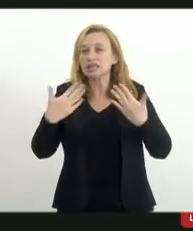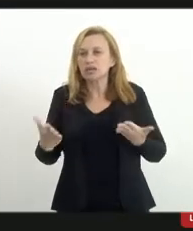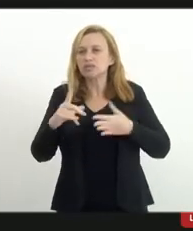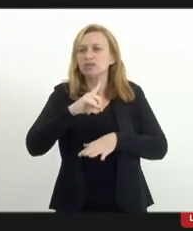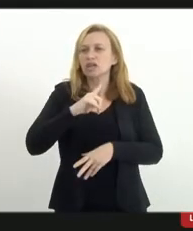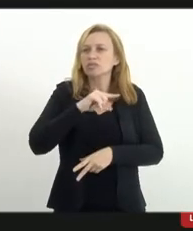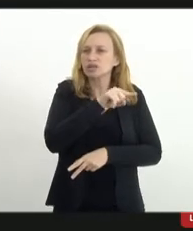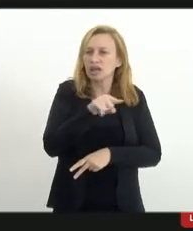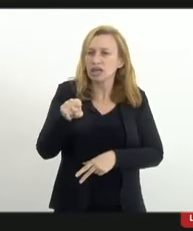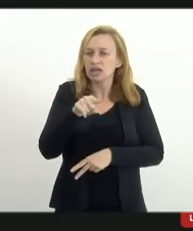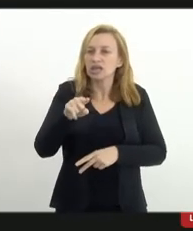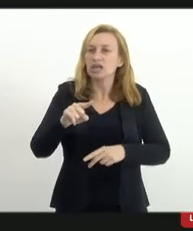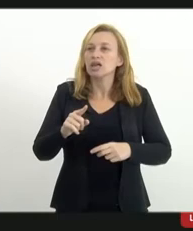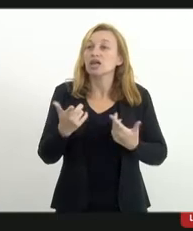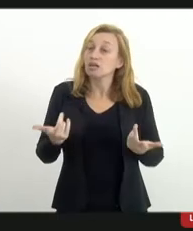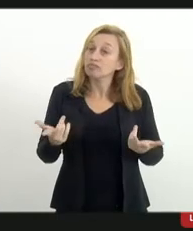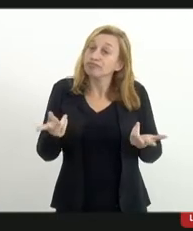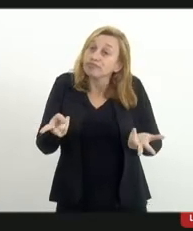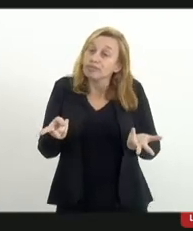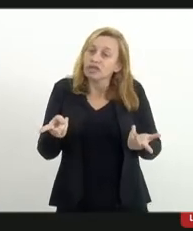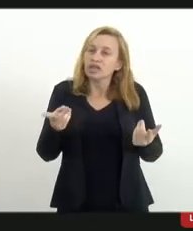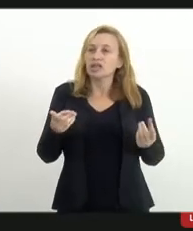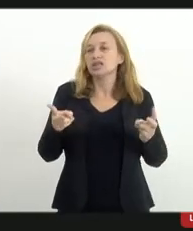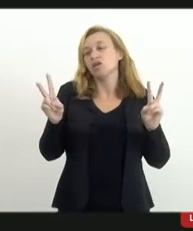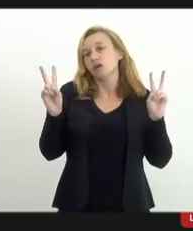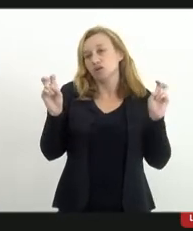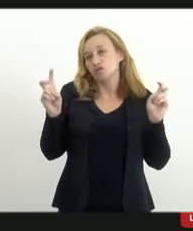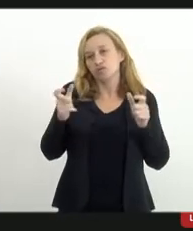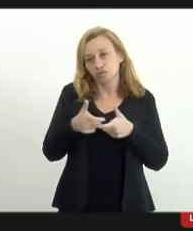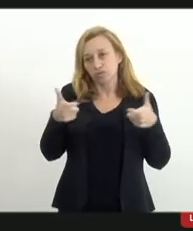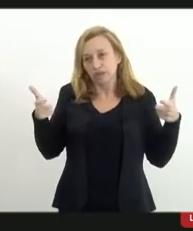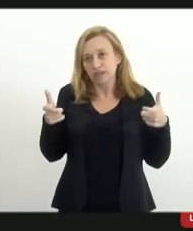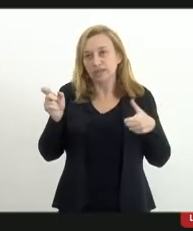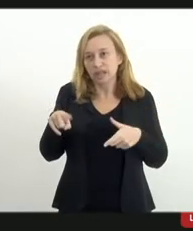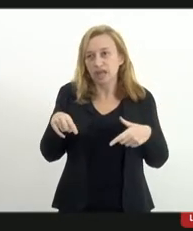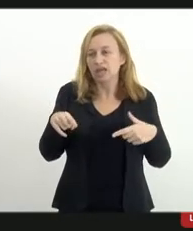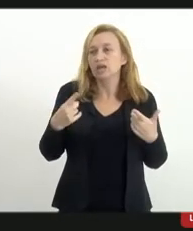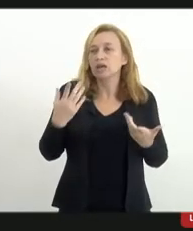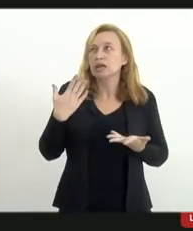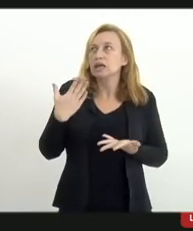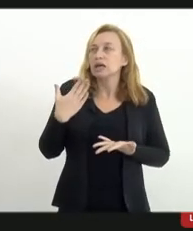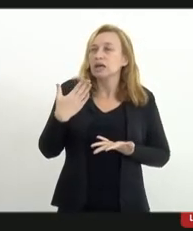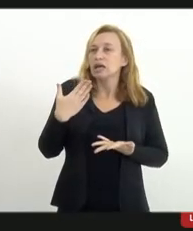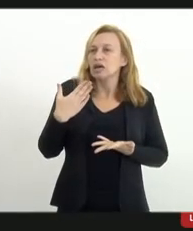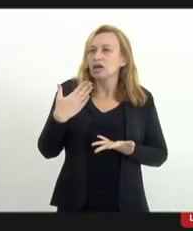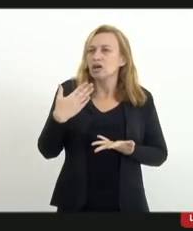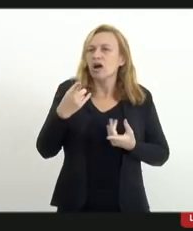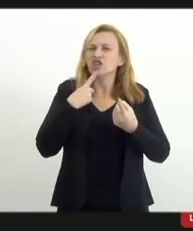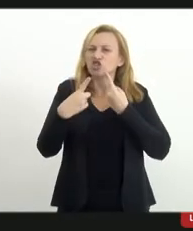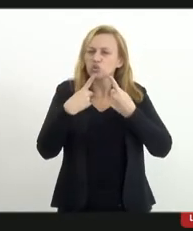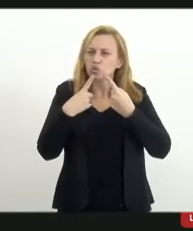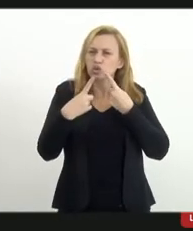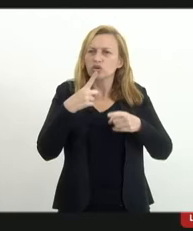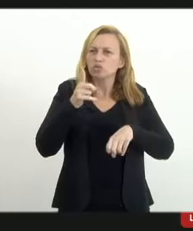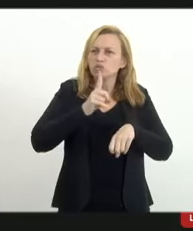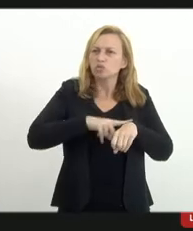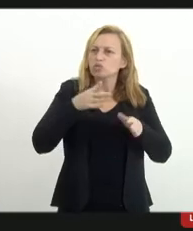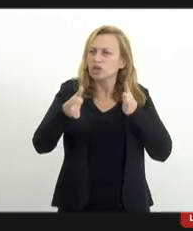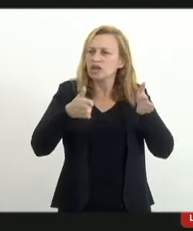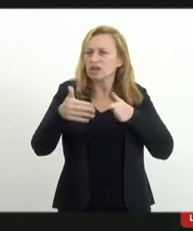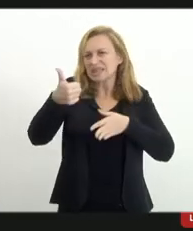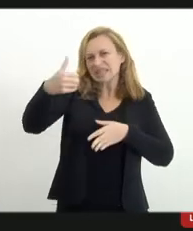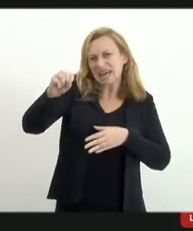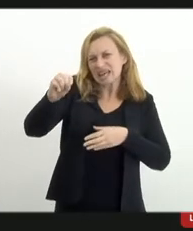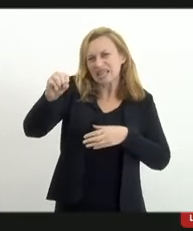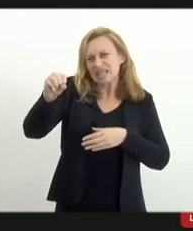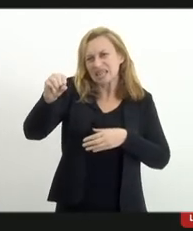temos aí, esse a grande questão. Salvo engano, a discussão do prazo de 10